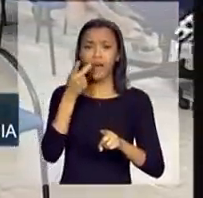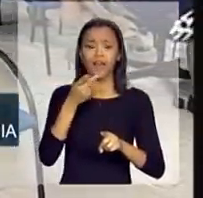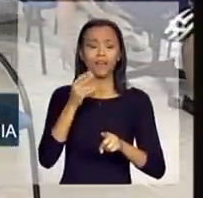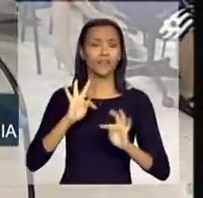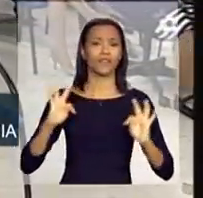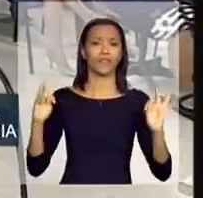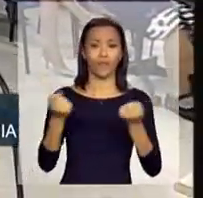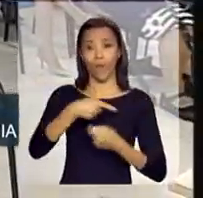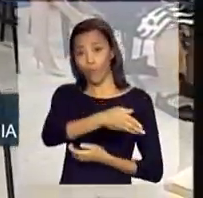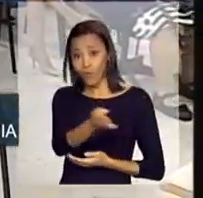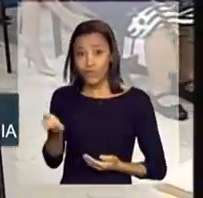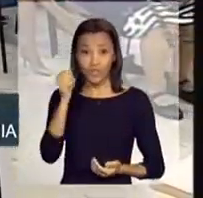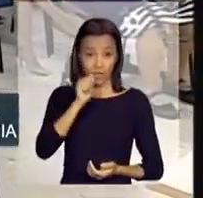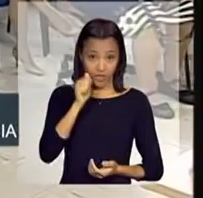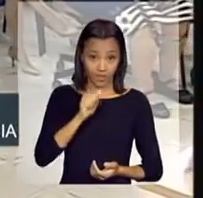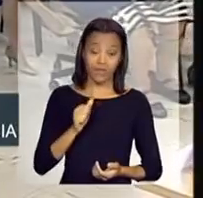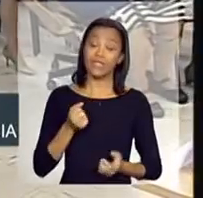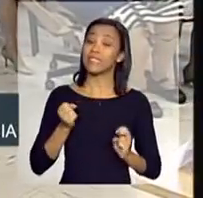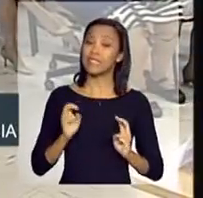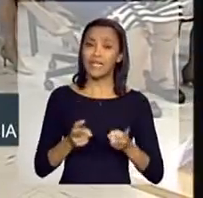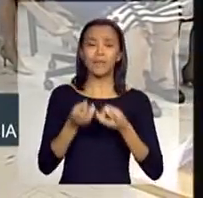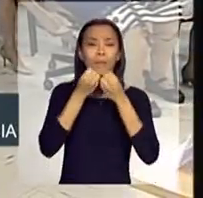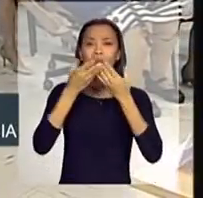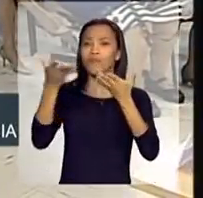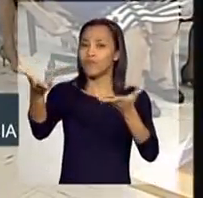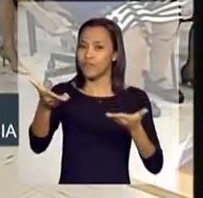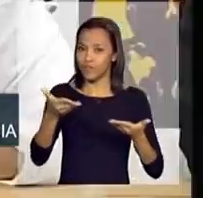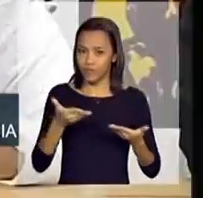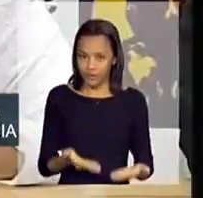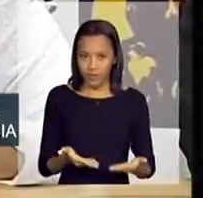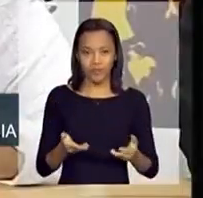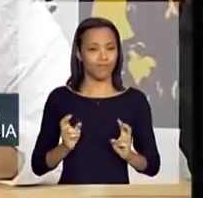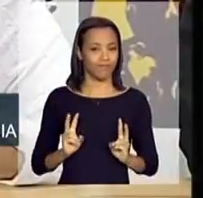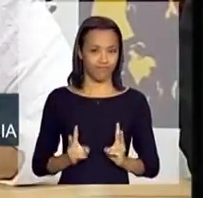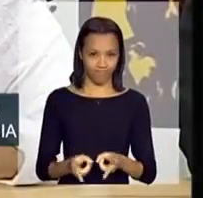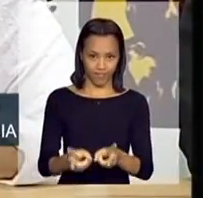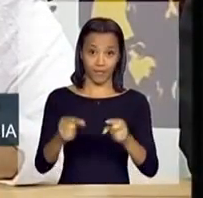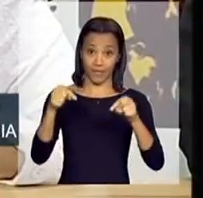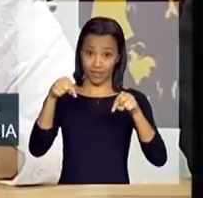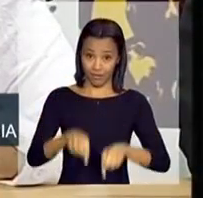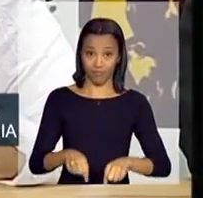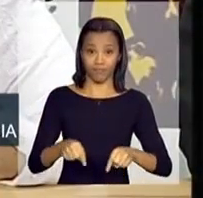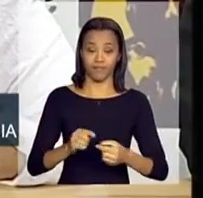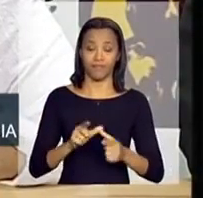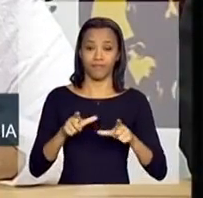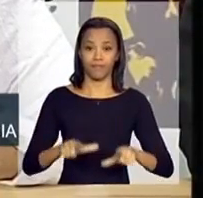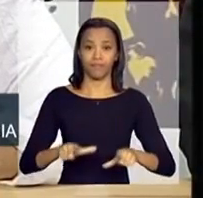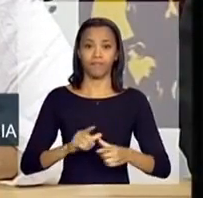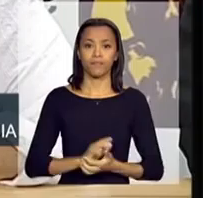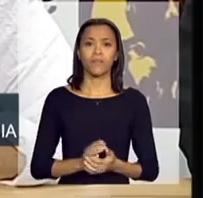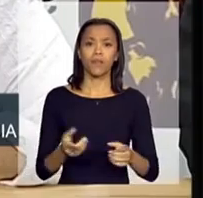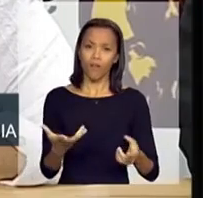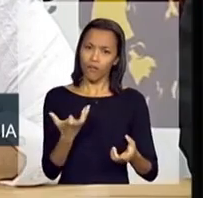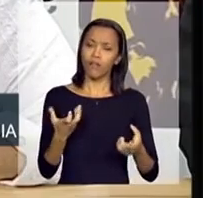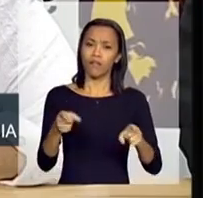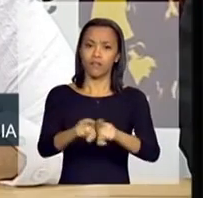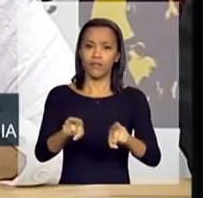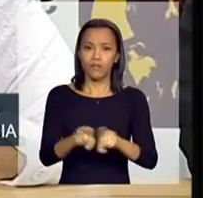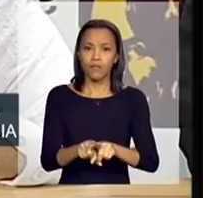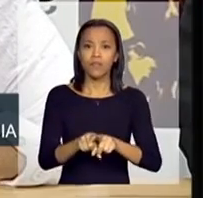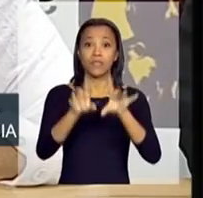vocês sempre serão muito bem-vindos e são muito bem-vindos nessa casa. Eu quero também,